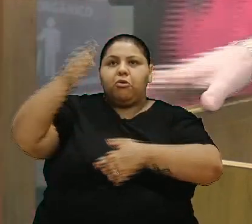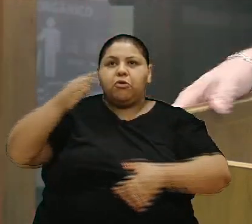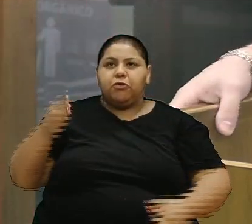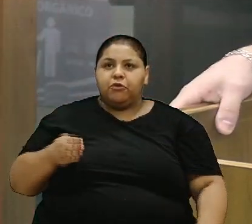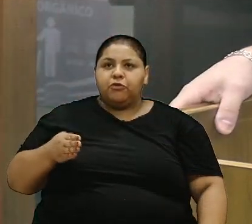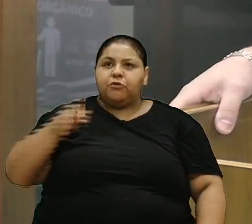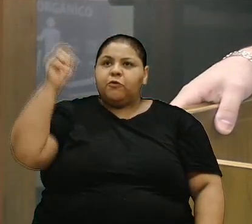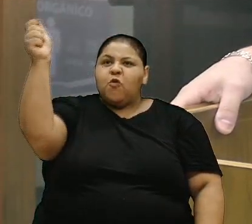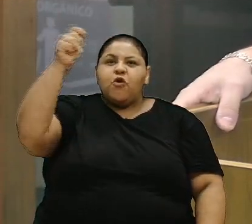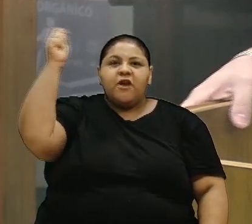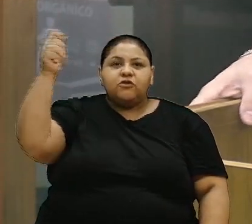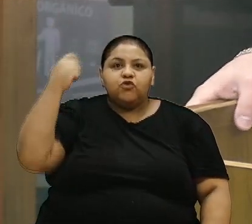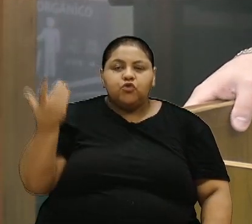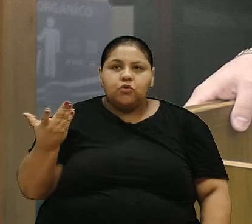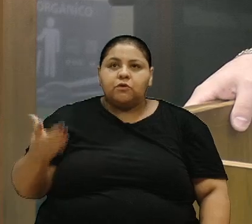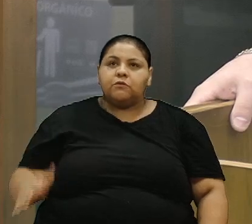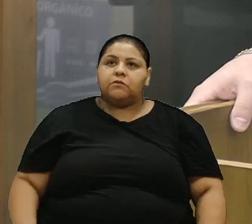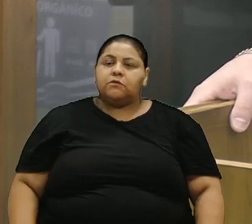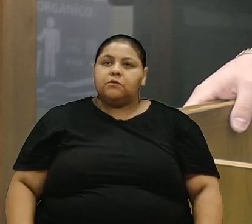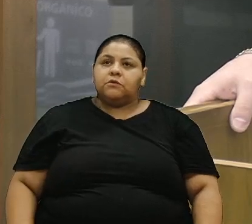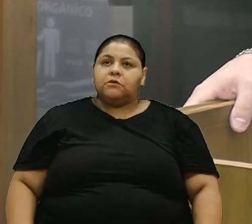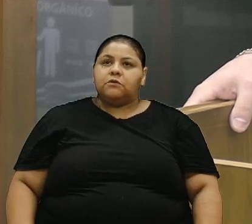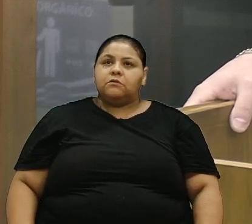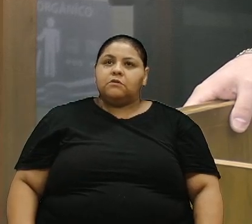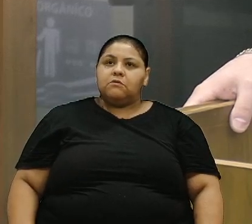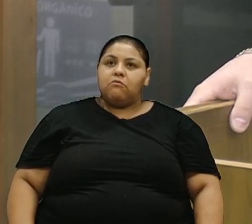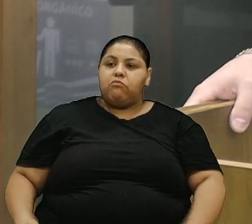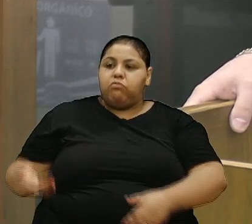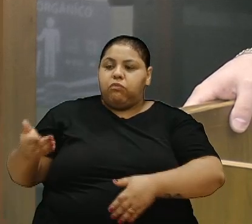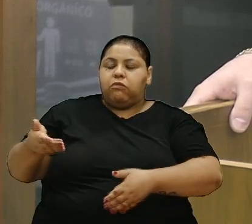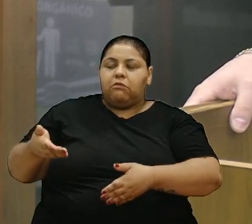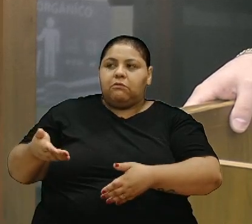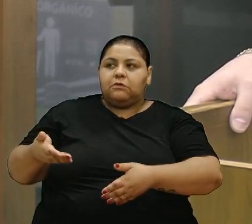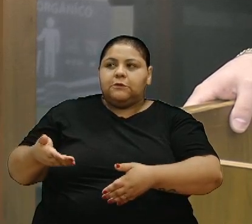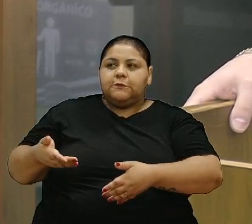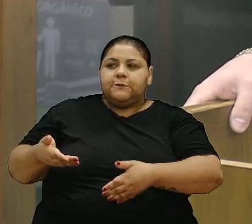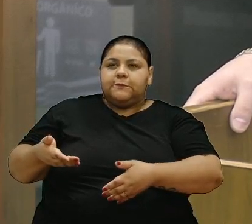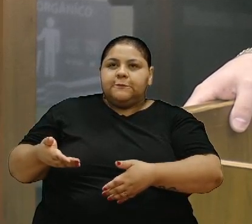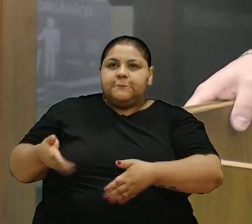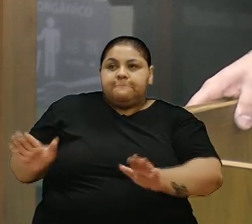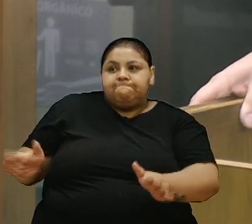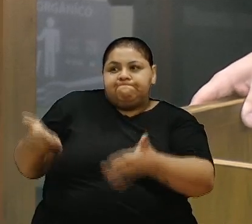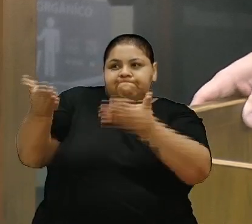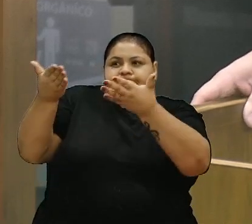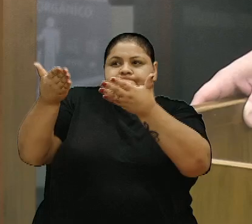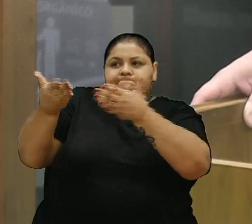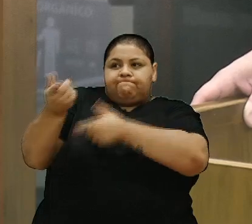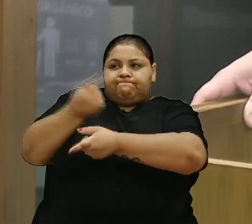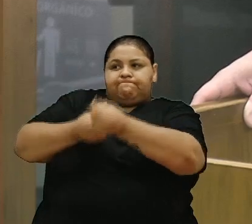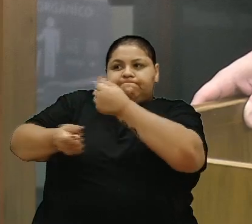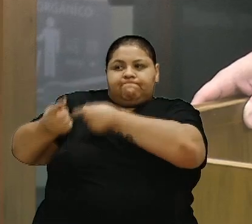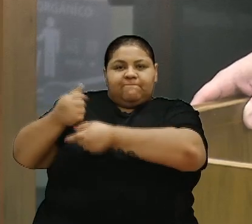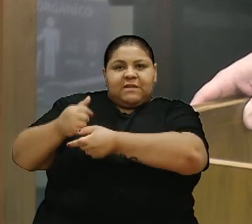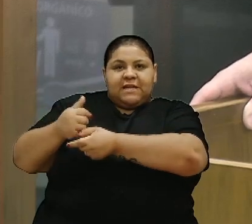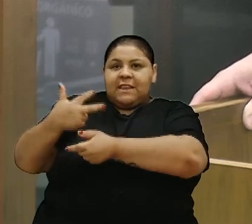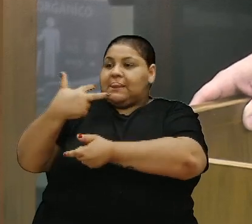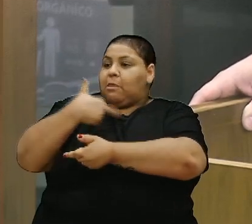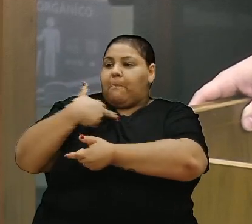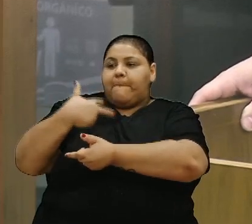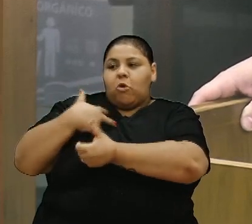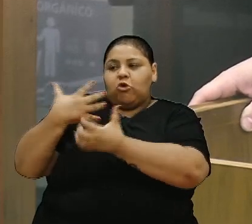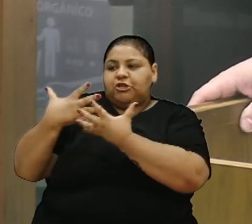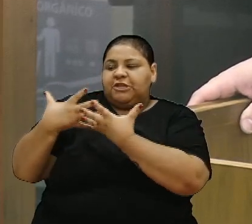Rio Grande do Sul é um dos motores da economia brasileira e jamais pode aceitar ser tratado